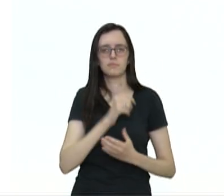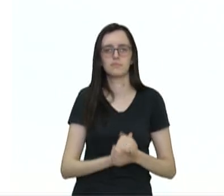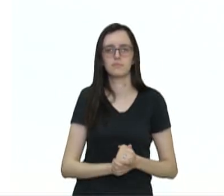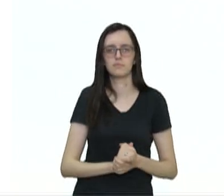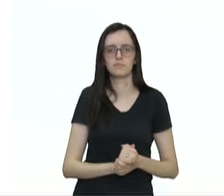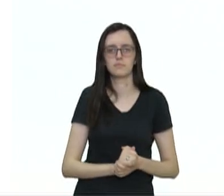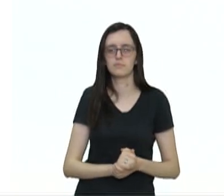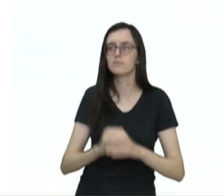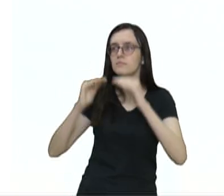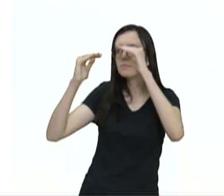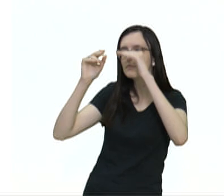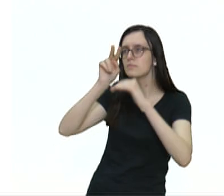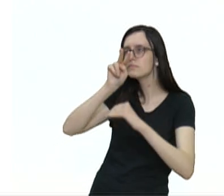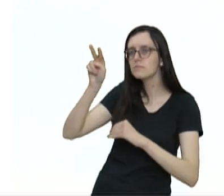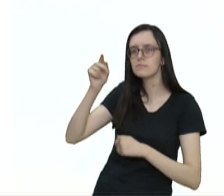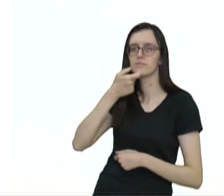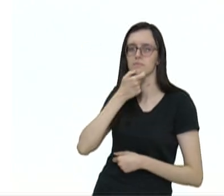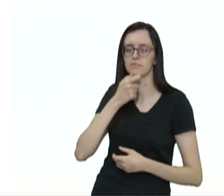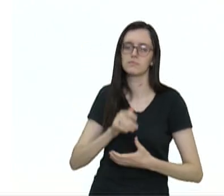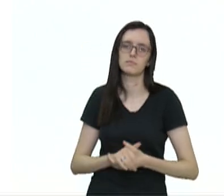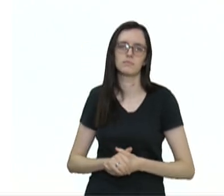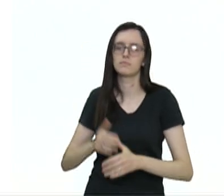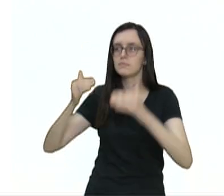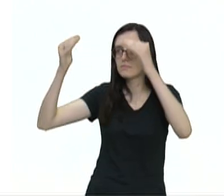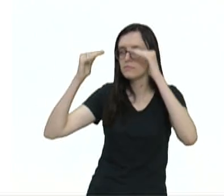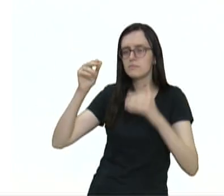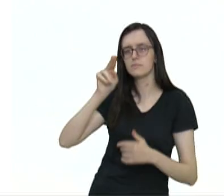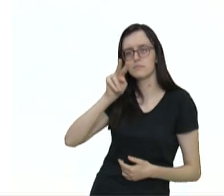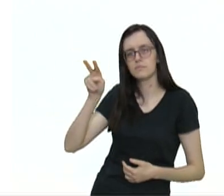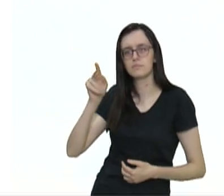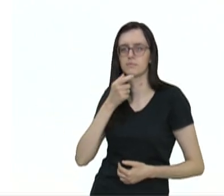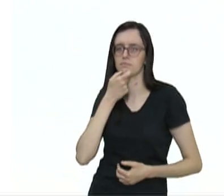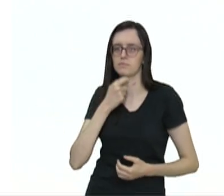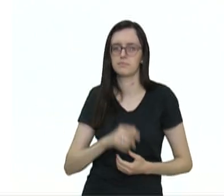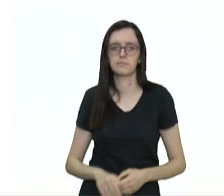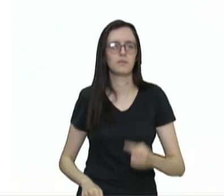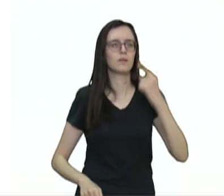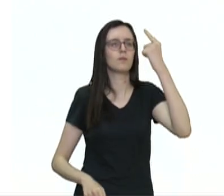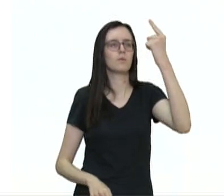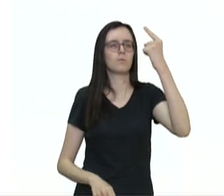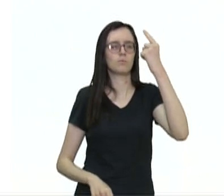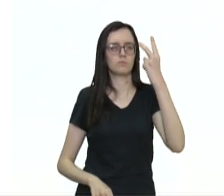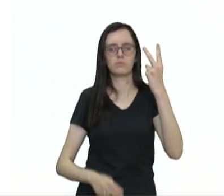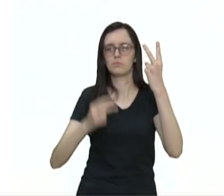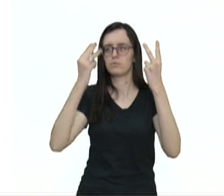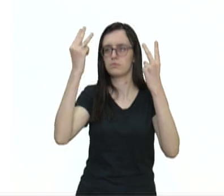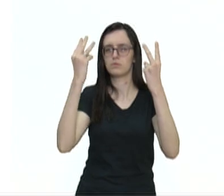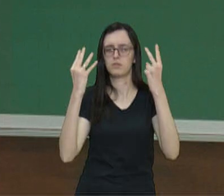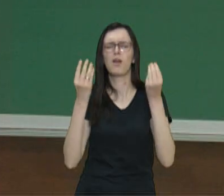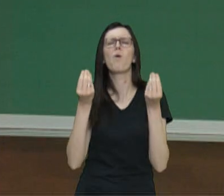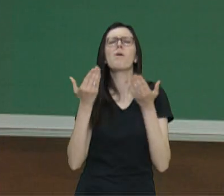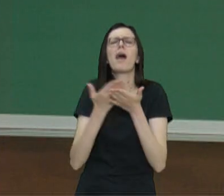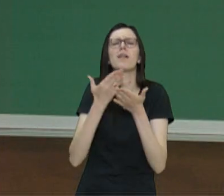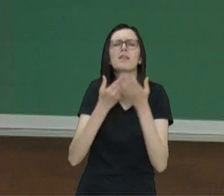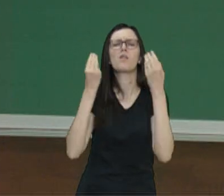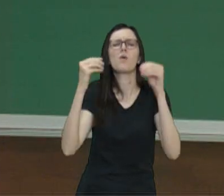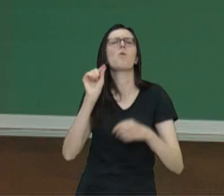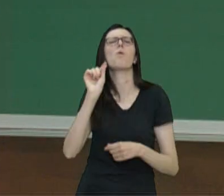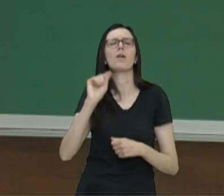have parking facilities? Where can I store my luggage? No seu caderno, como é que você vai fazer? Você vai colocar